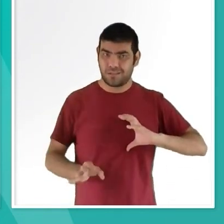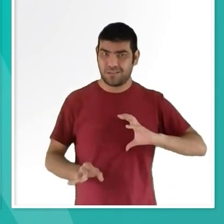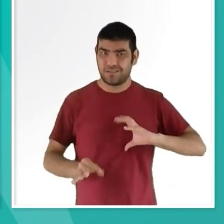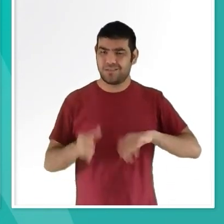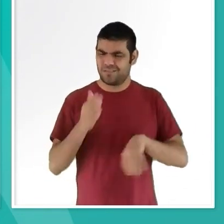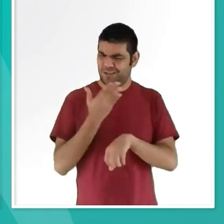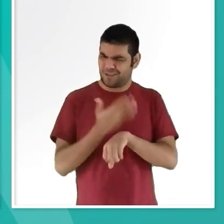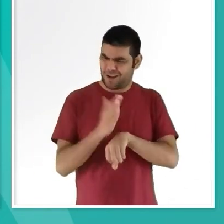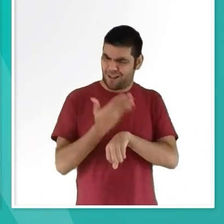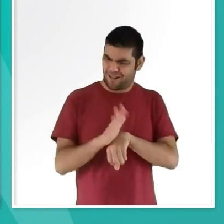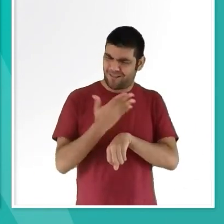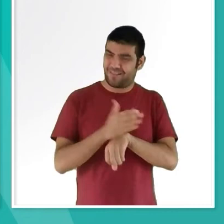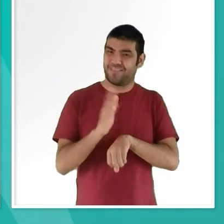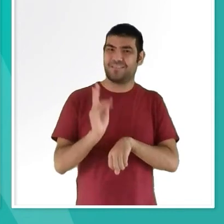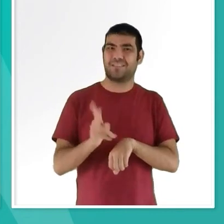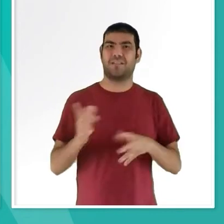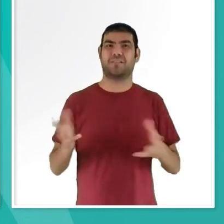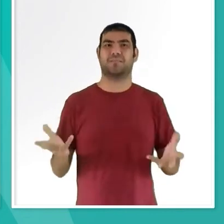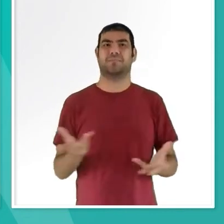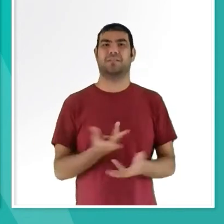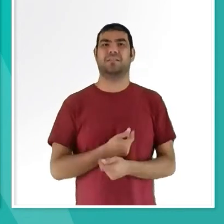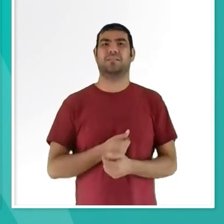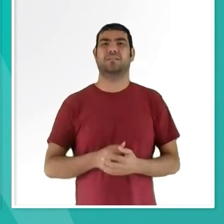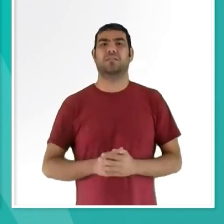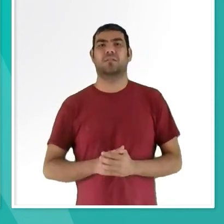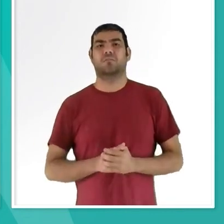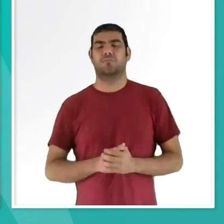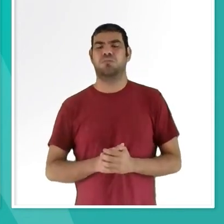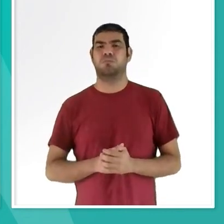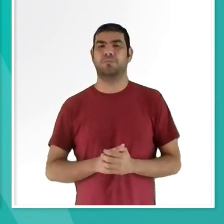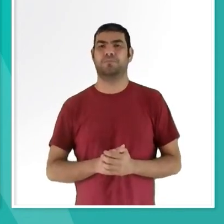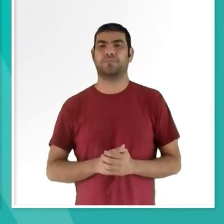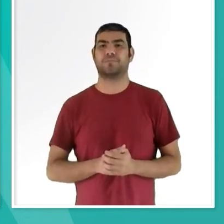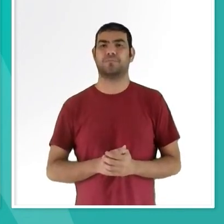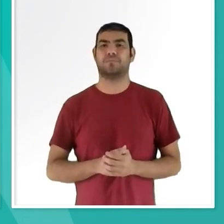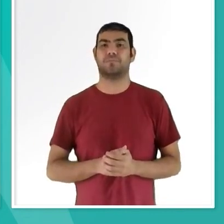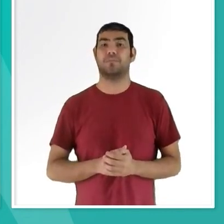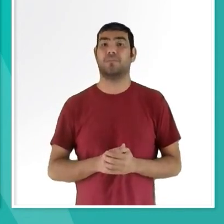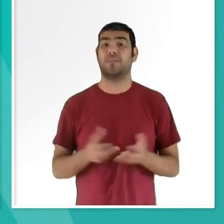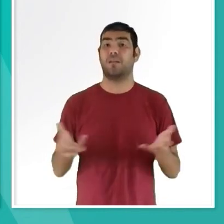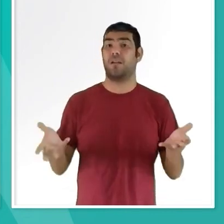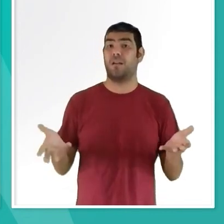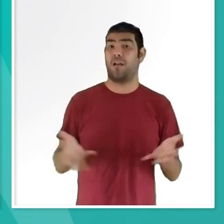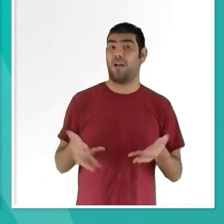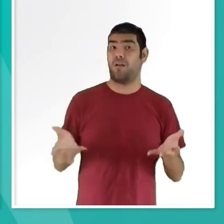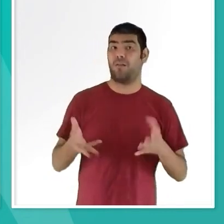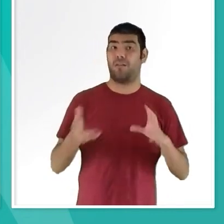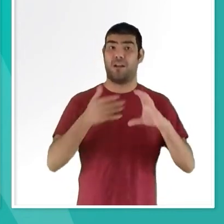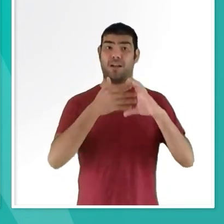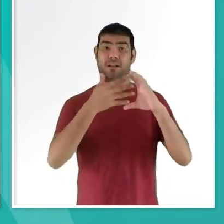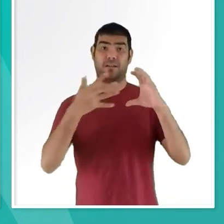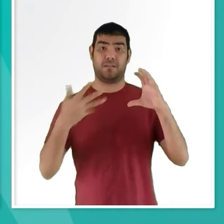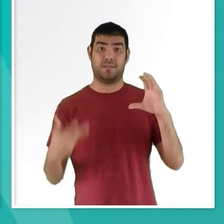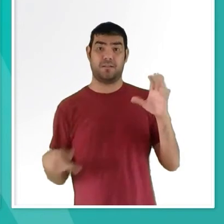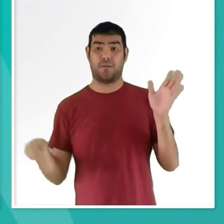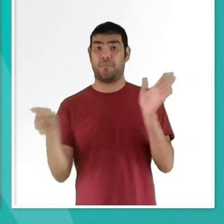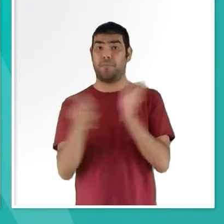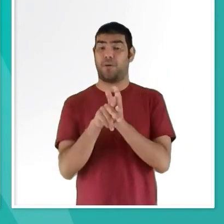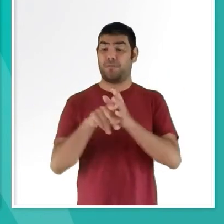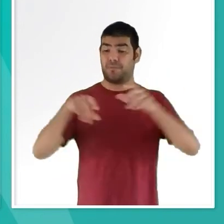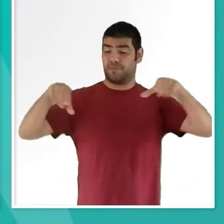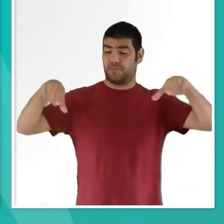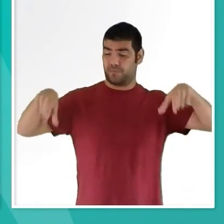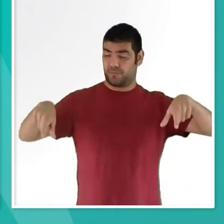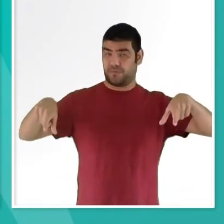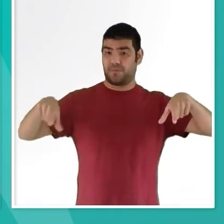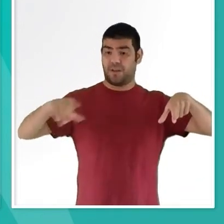essa habilidade. E agora vamos conhecer aqui algumas características do futebol de campo, a área onde